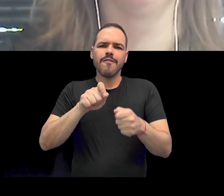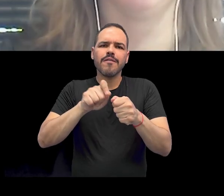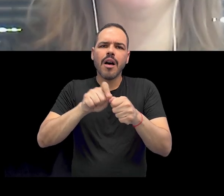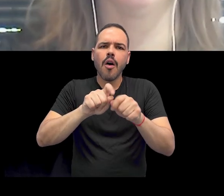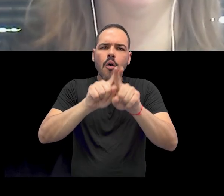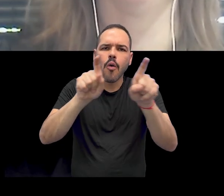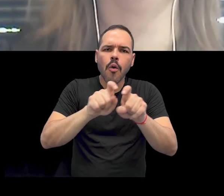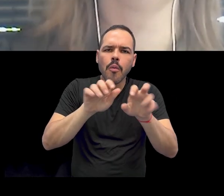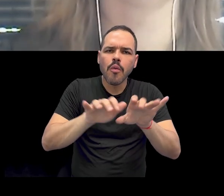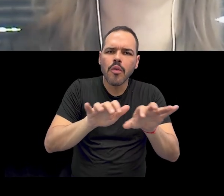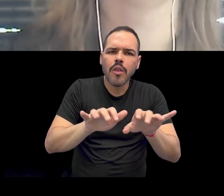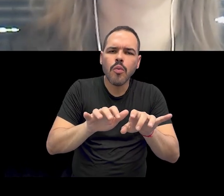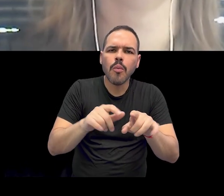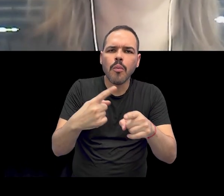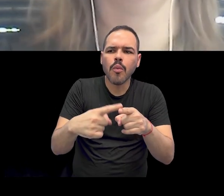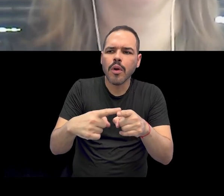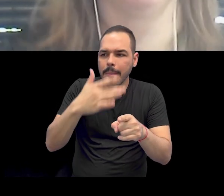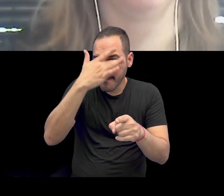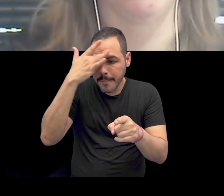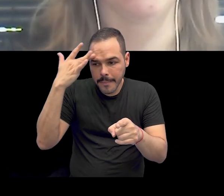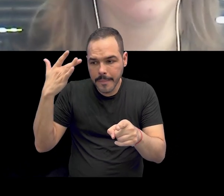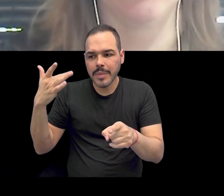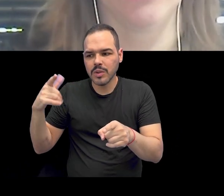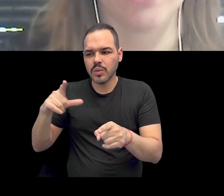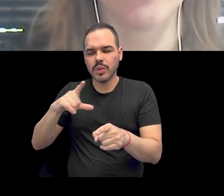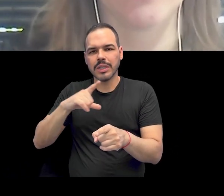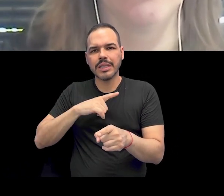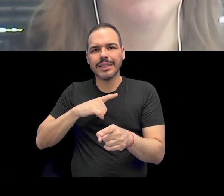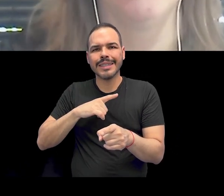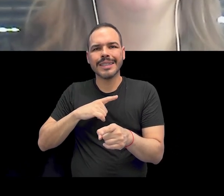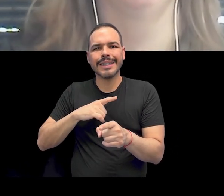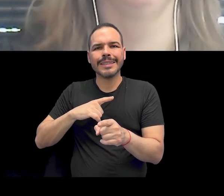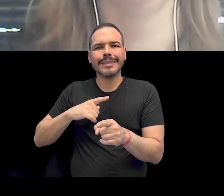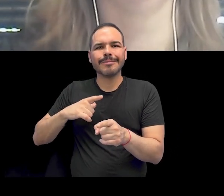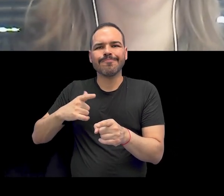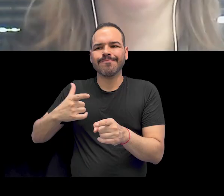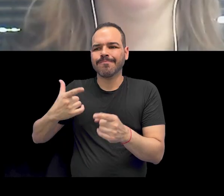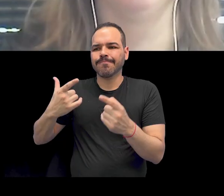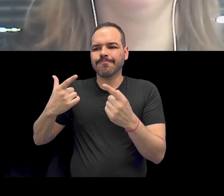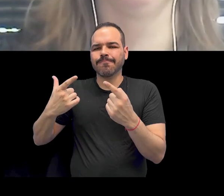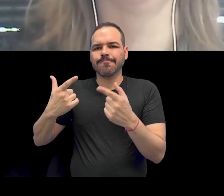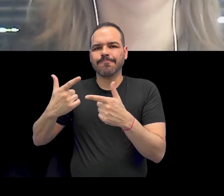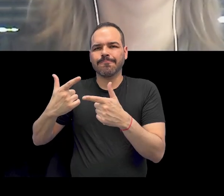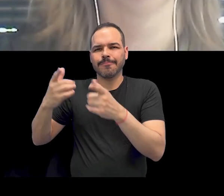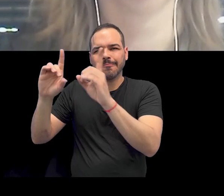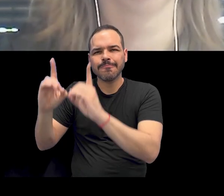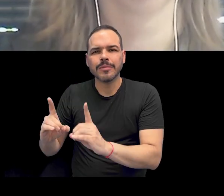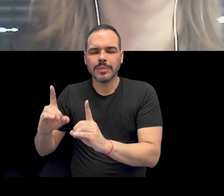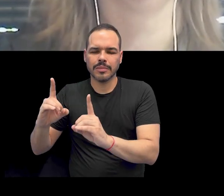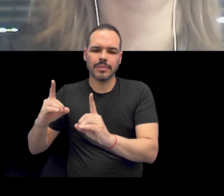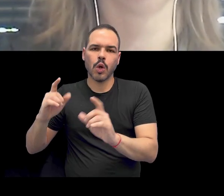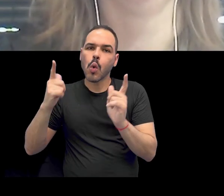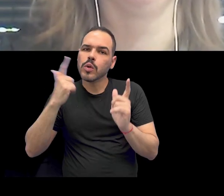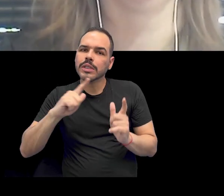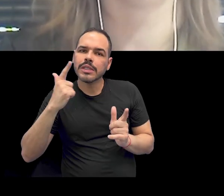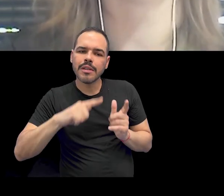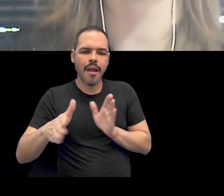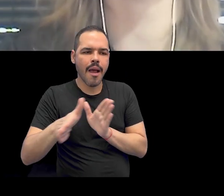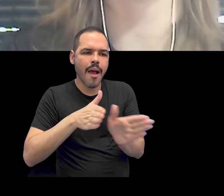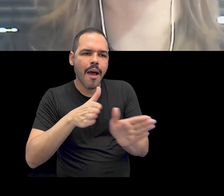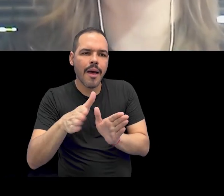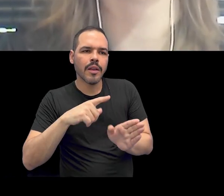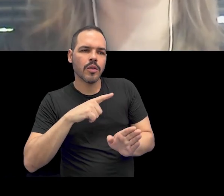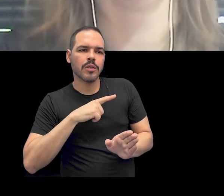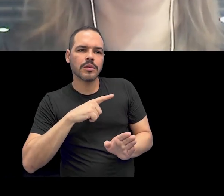dispositivo, acessível às pessoas com privações sensoriais, né? Então, acionador, as